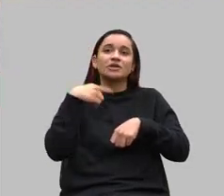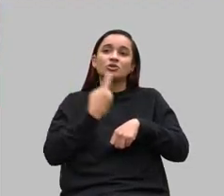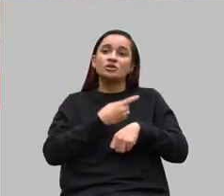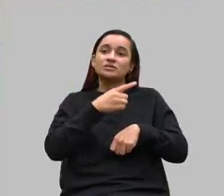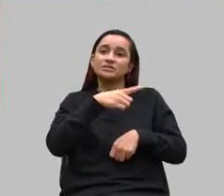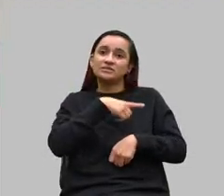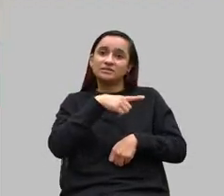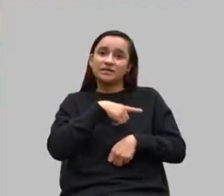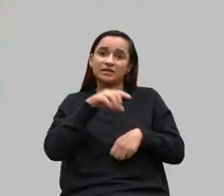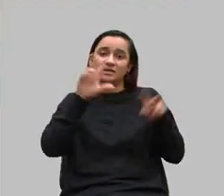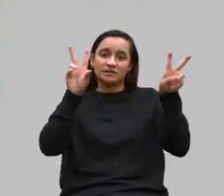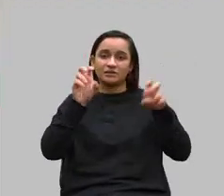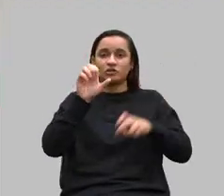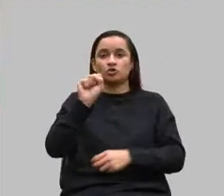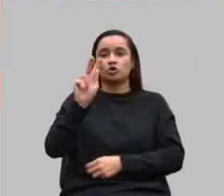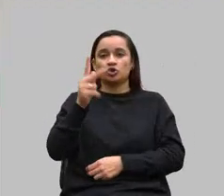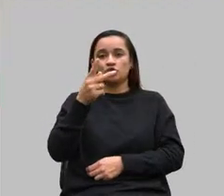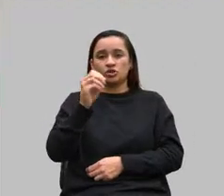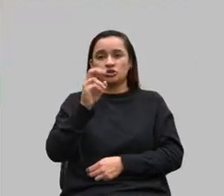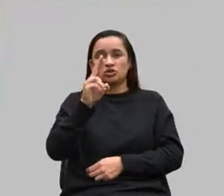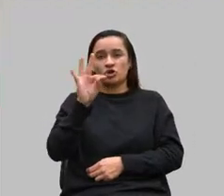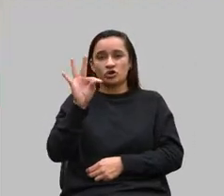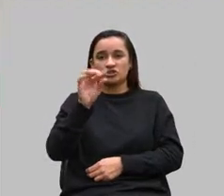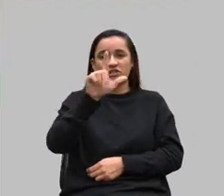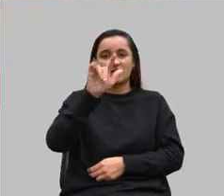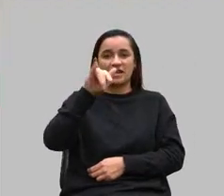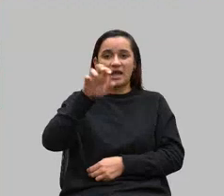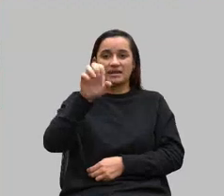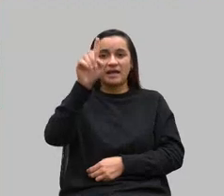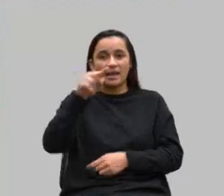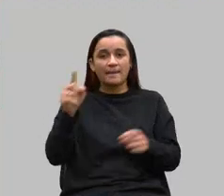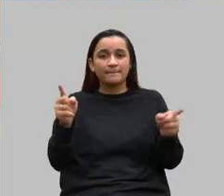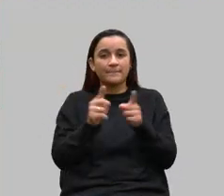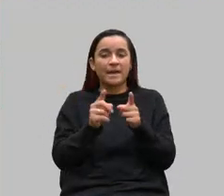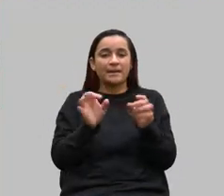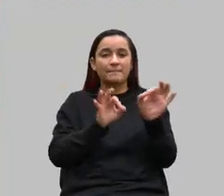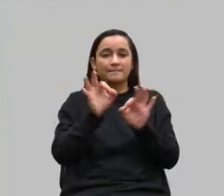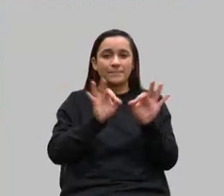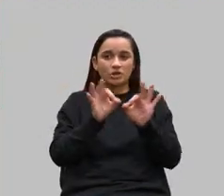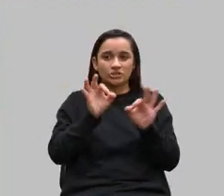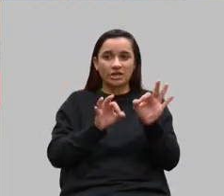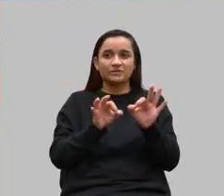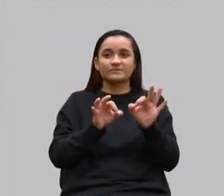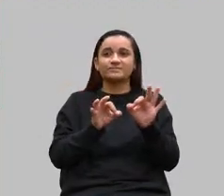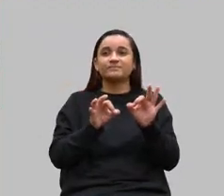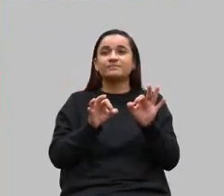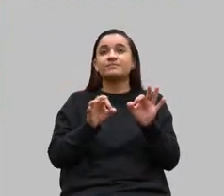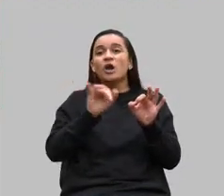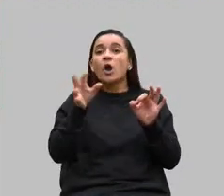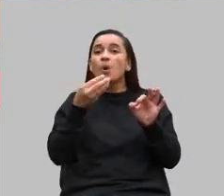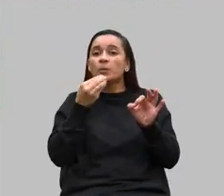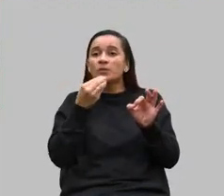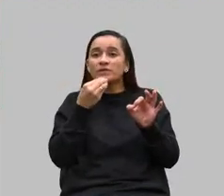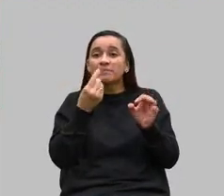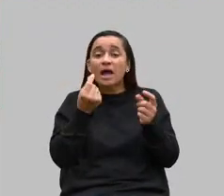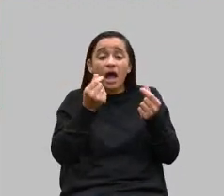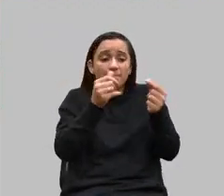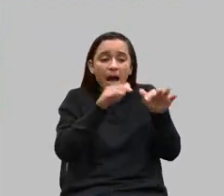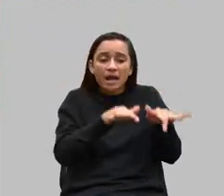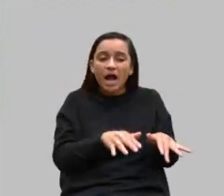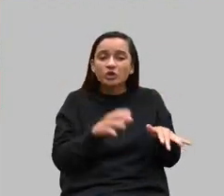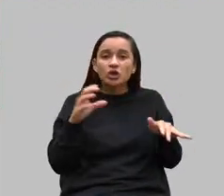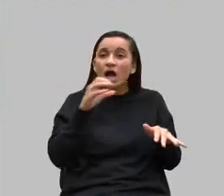Lines Então vamos fazer pequenos projetos porque os os projetos short line para aproveitamento de linha são pequenos são baratos são